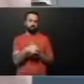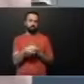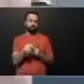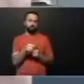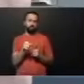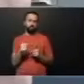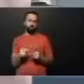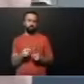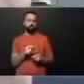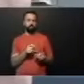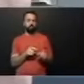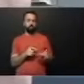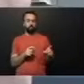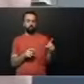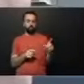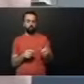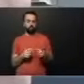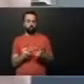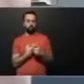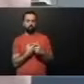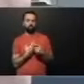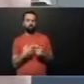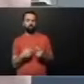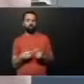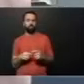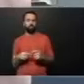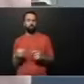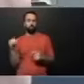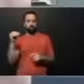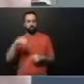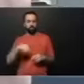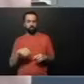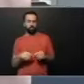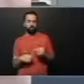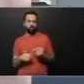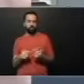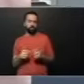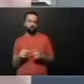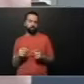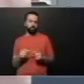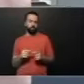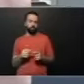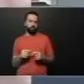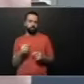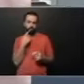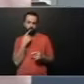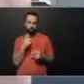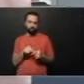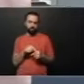A vitamina D, morango e banana,